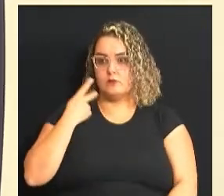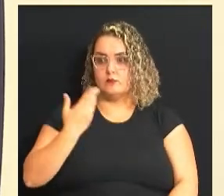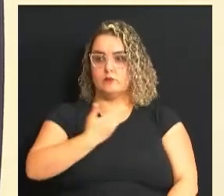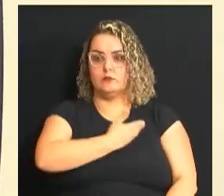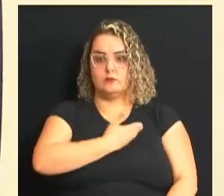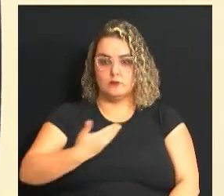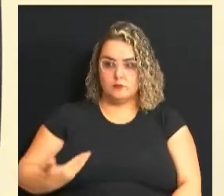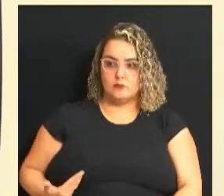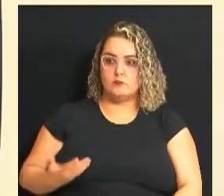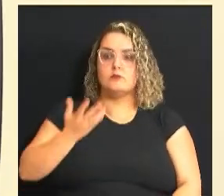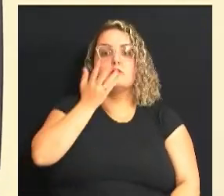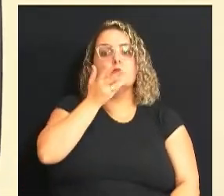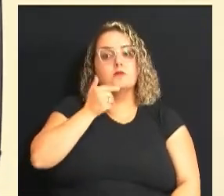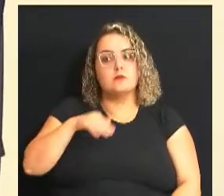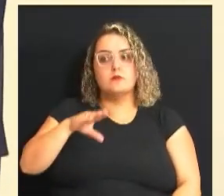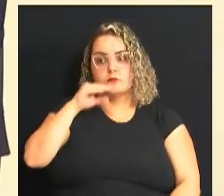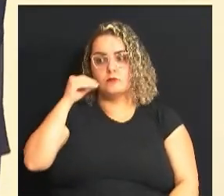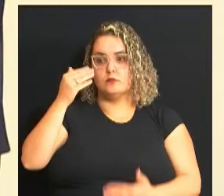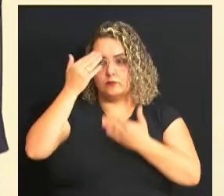adolescente. Obrigada.